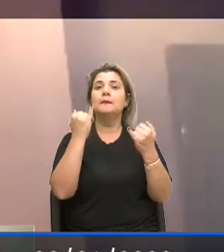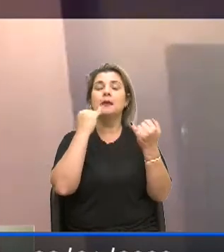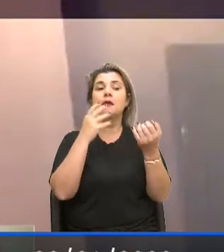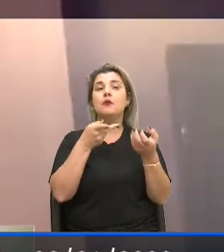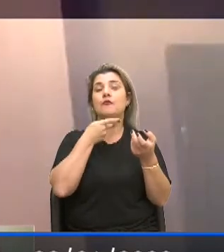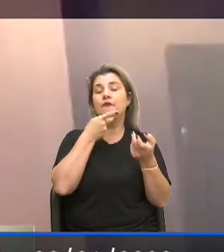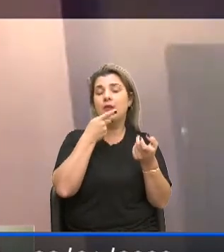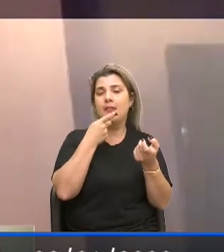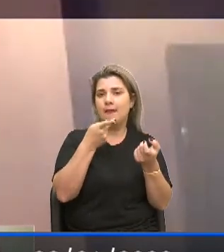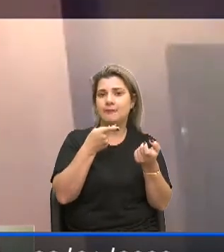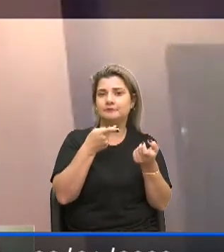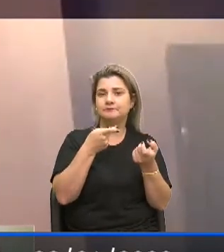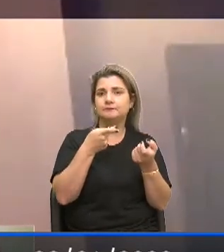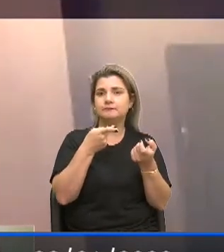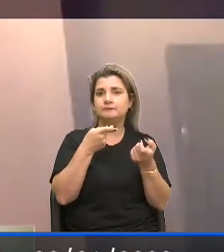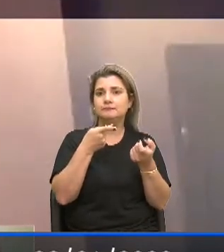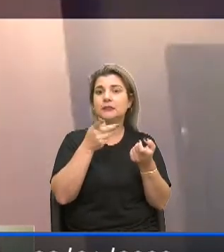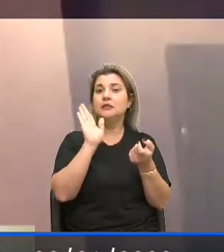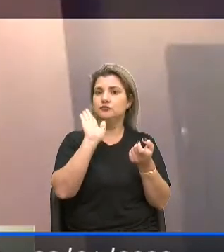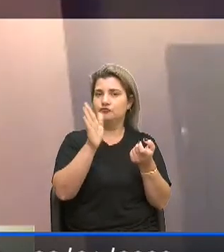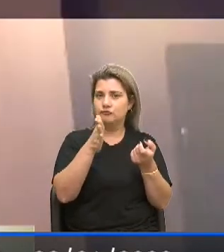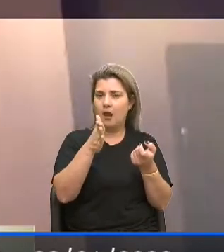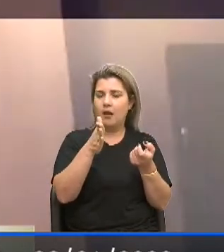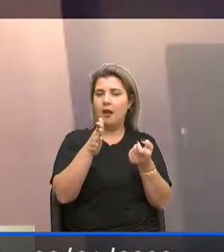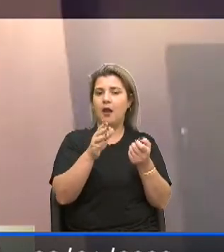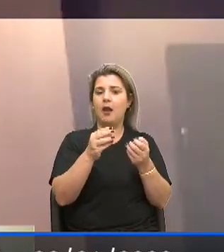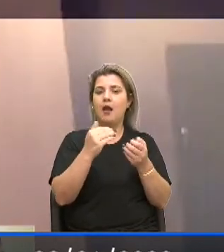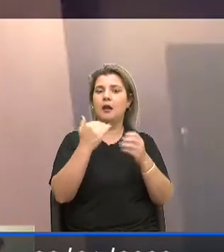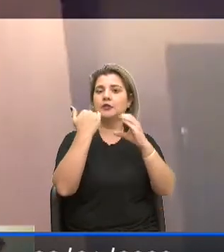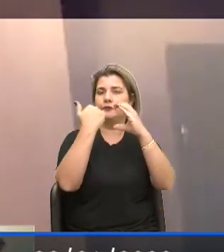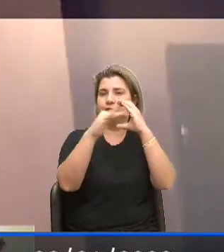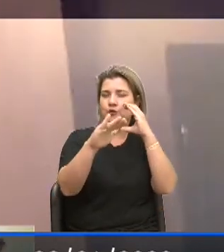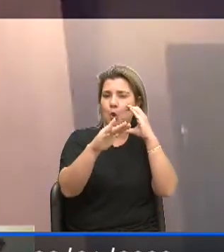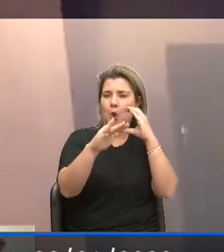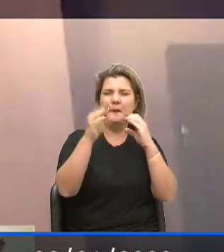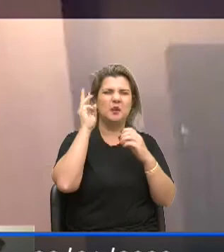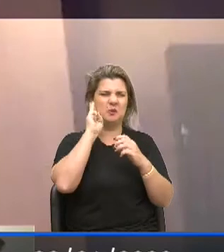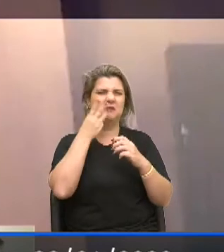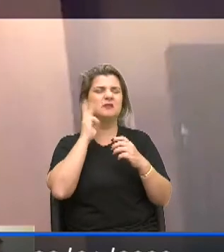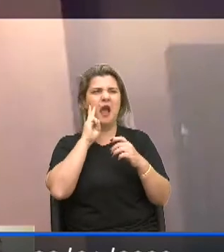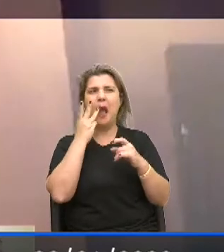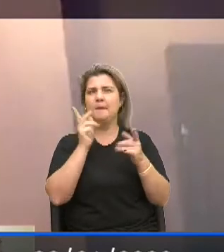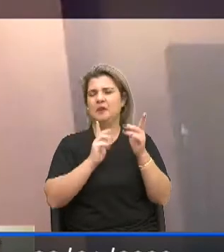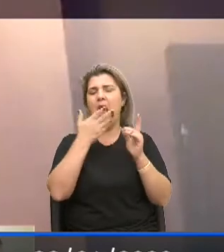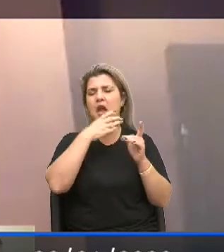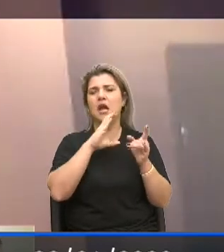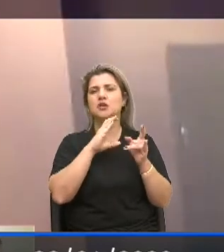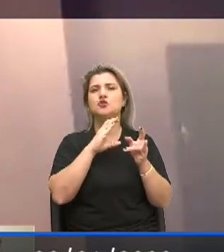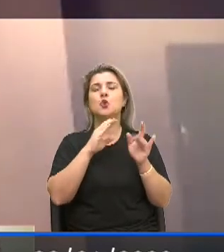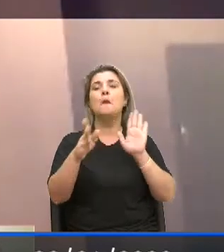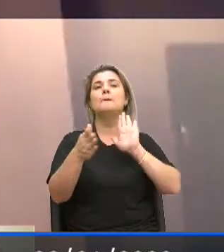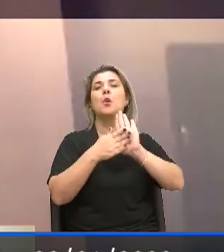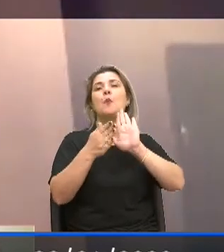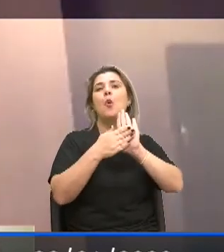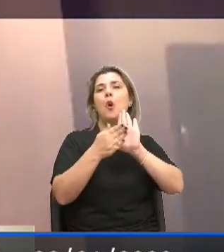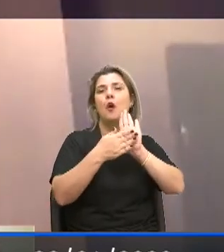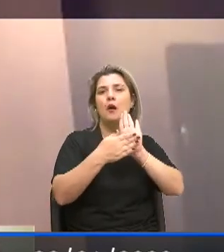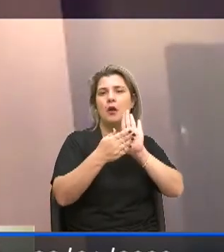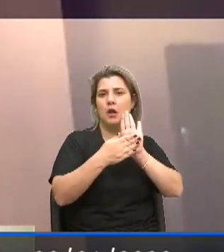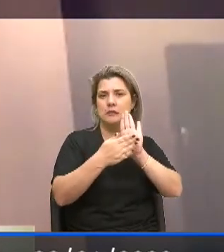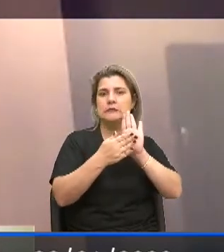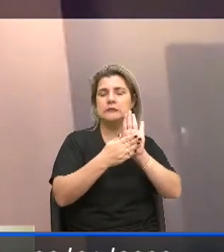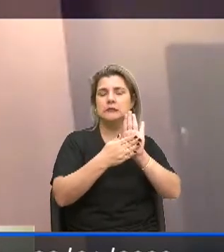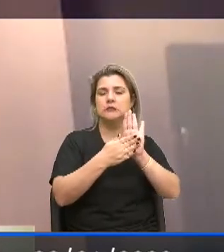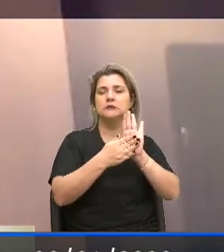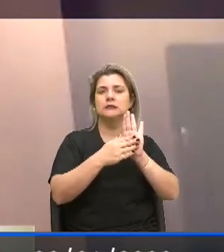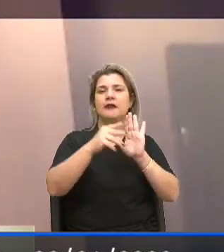questão, que ele encaminhou um documento, creio que do seu WhatsApp, alguma coisa assim, com propostas da Federação dos